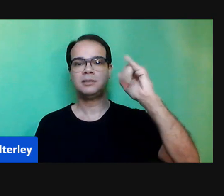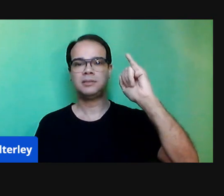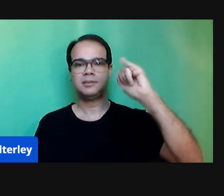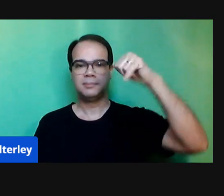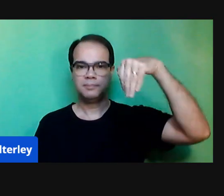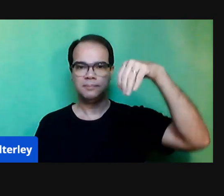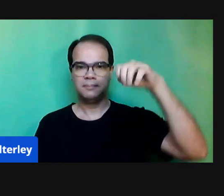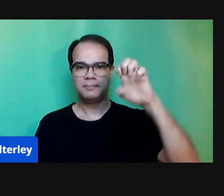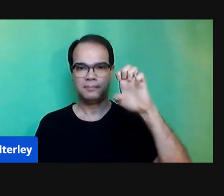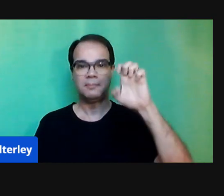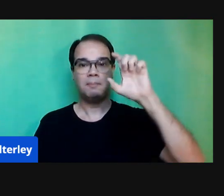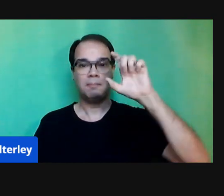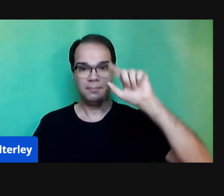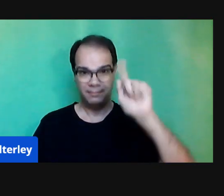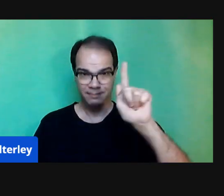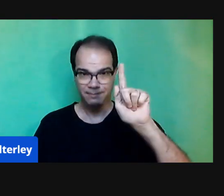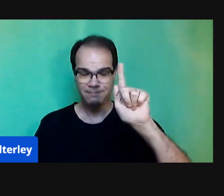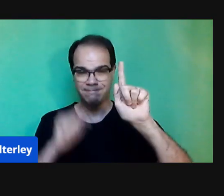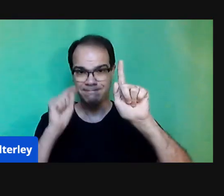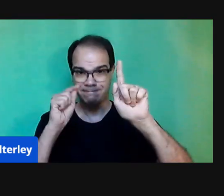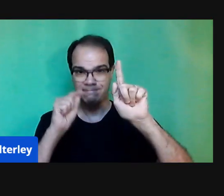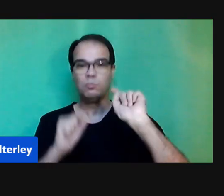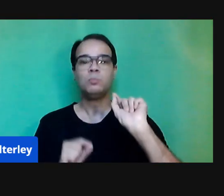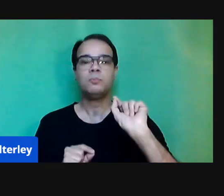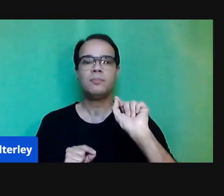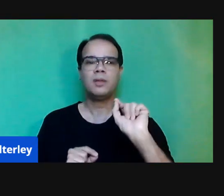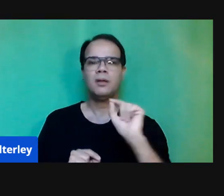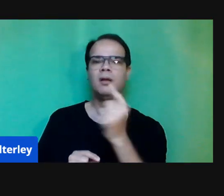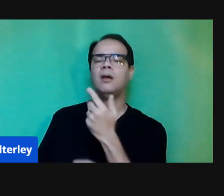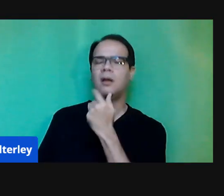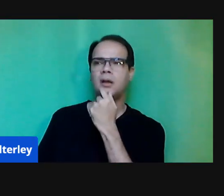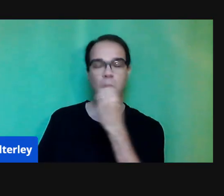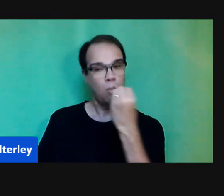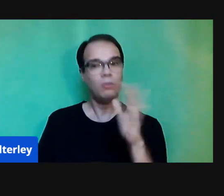como contrapartida social, a gente promoveu um curso,